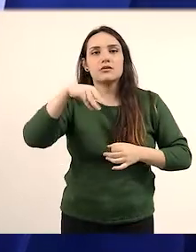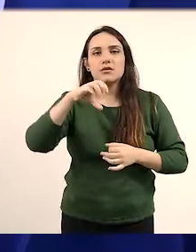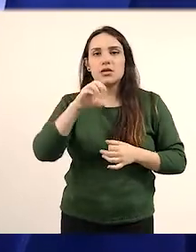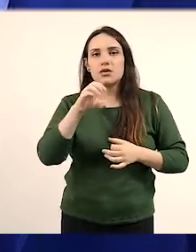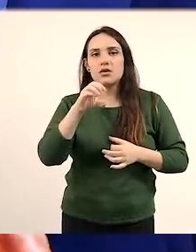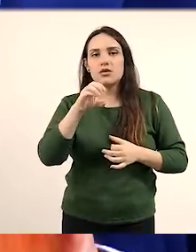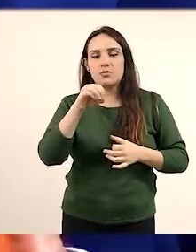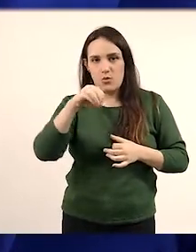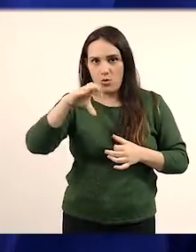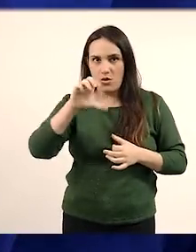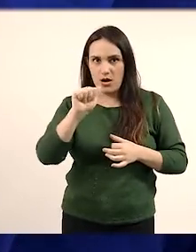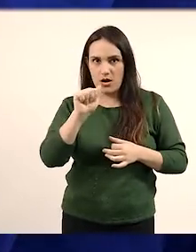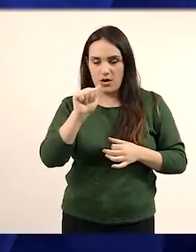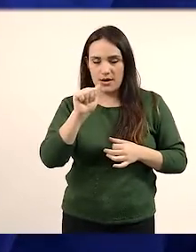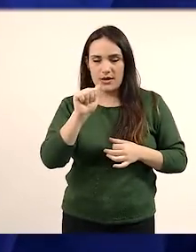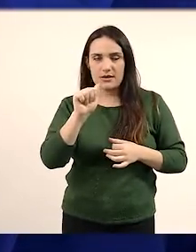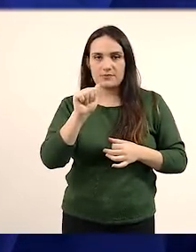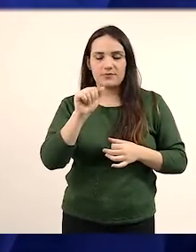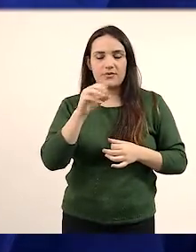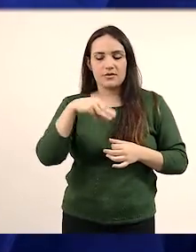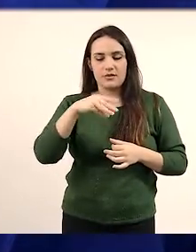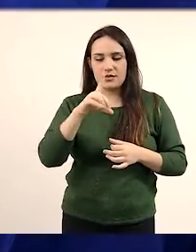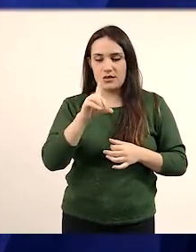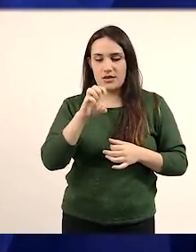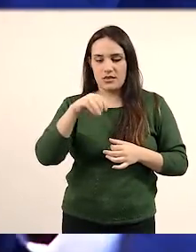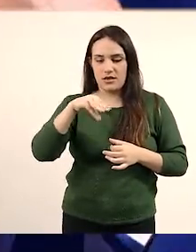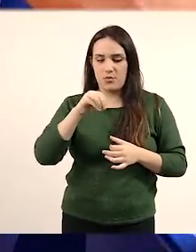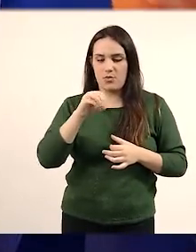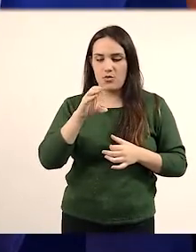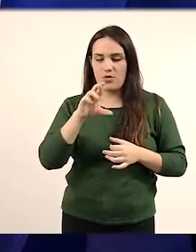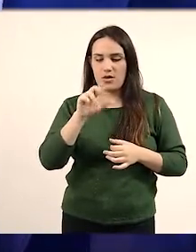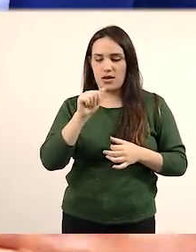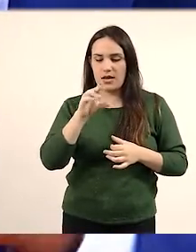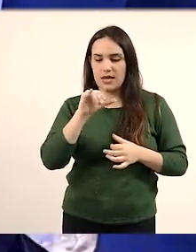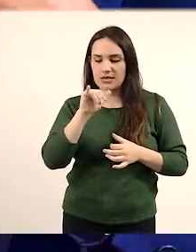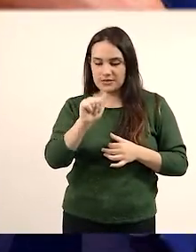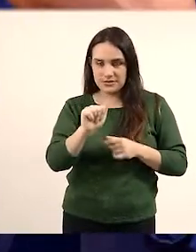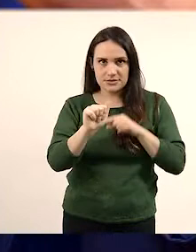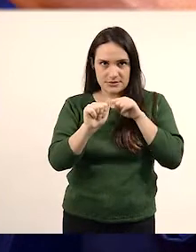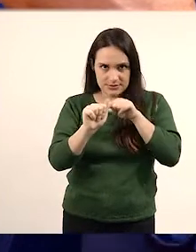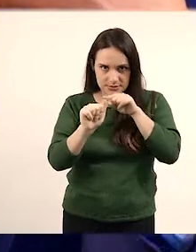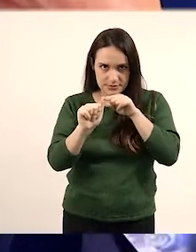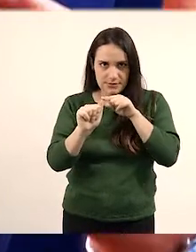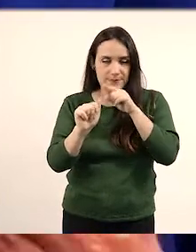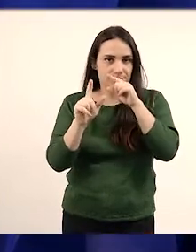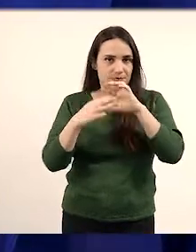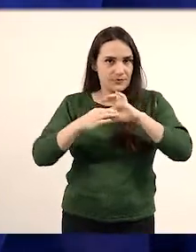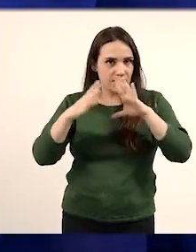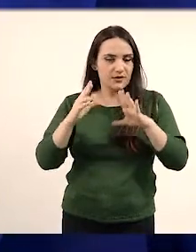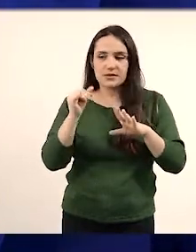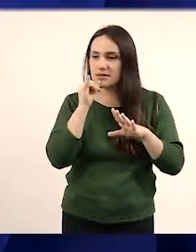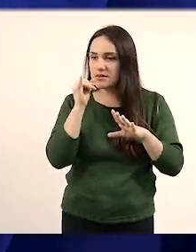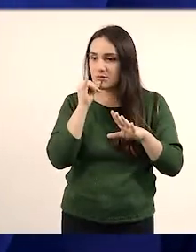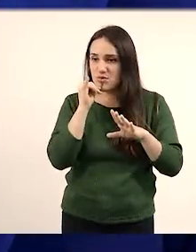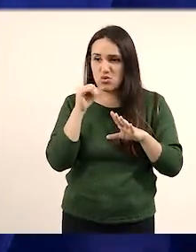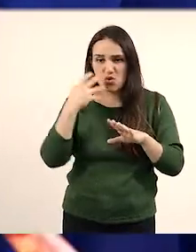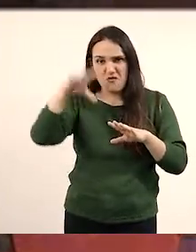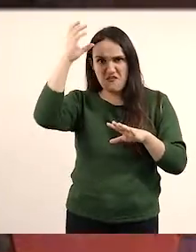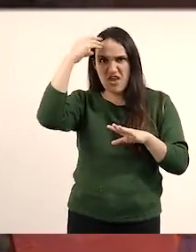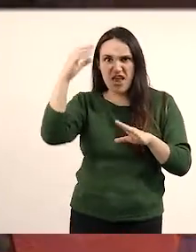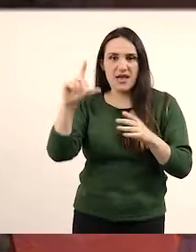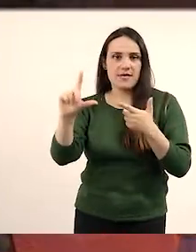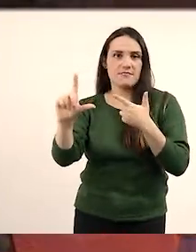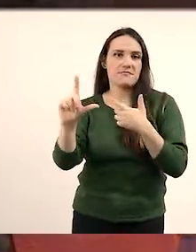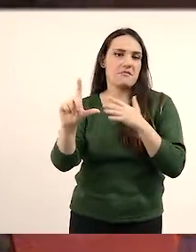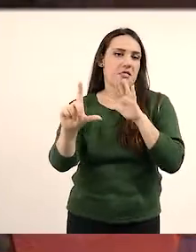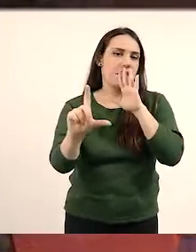concentra somente num órgão toda a competência política, administrativa, legislativa,